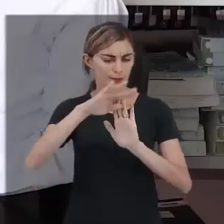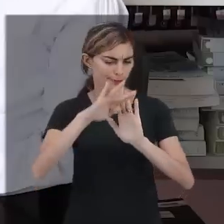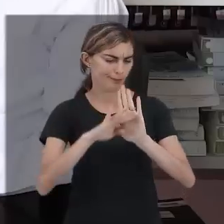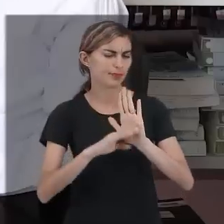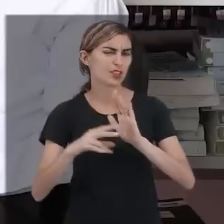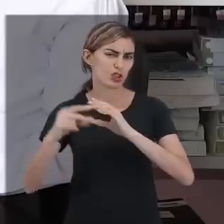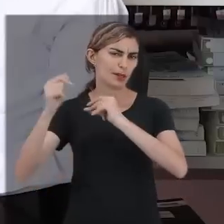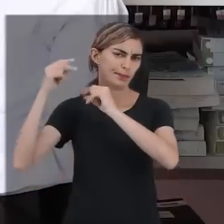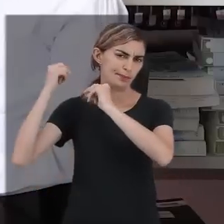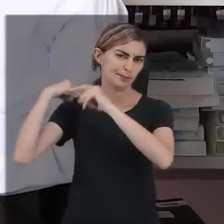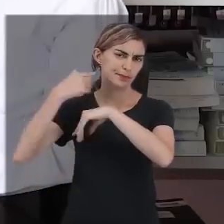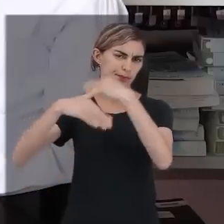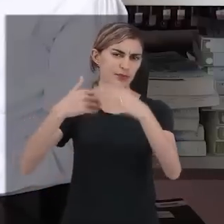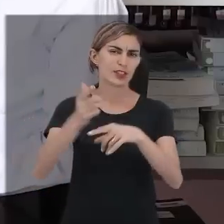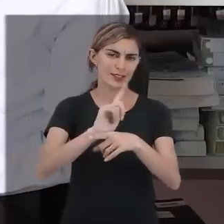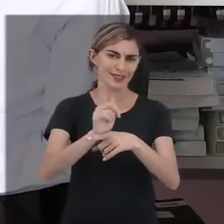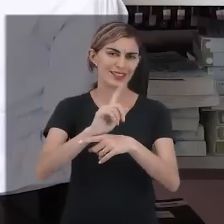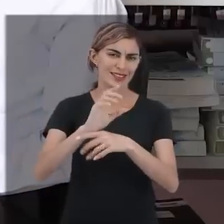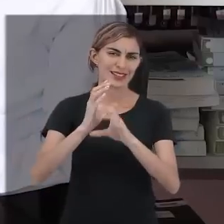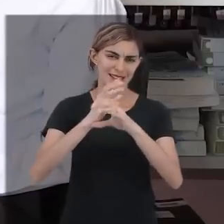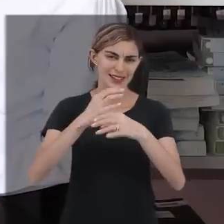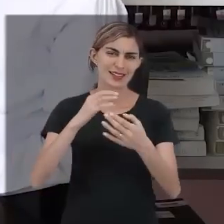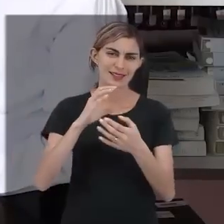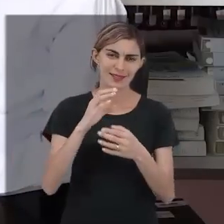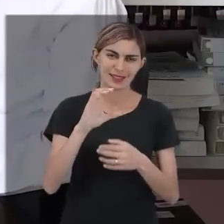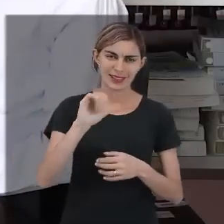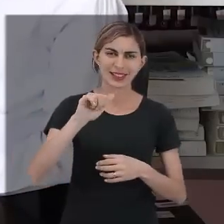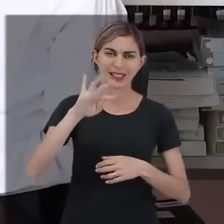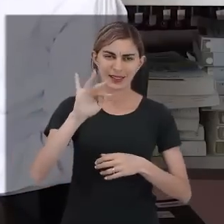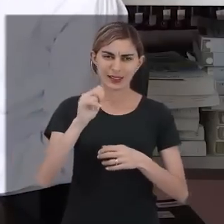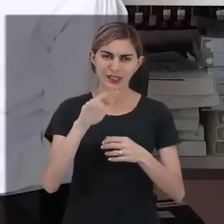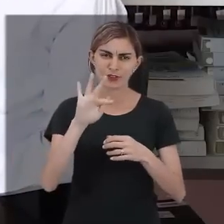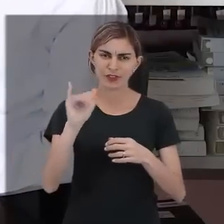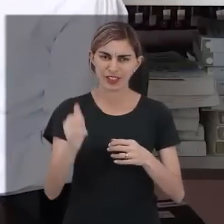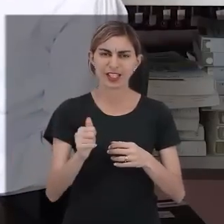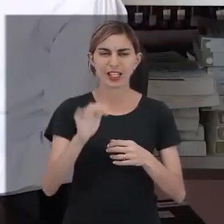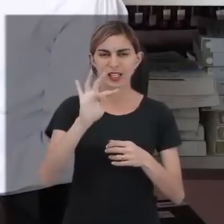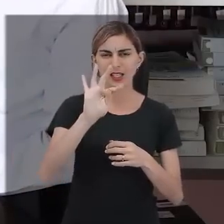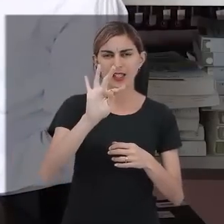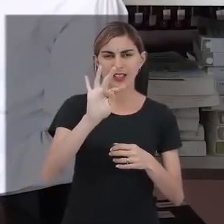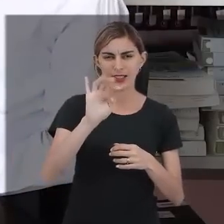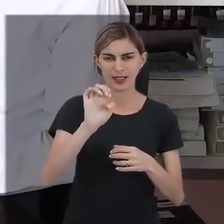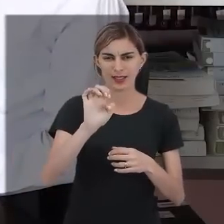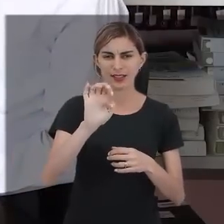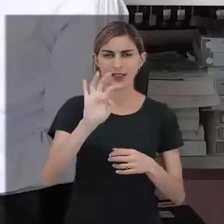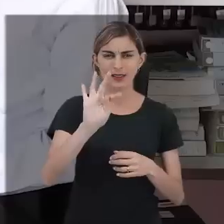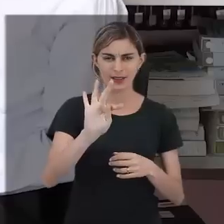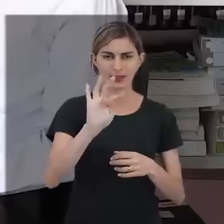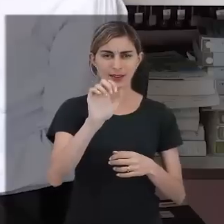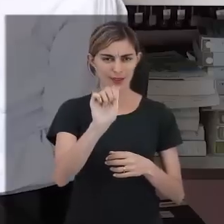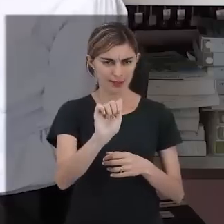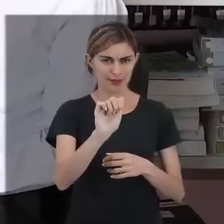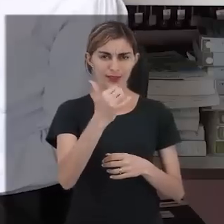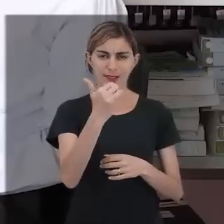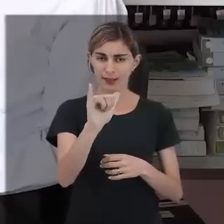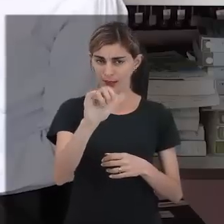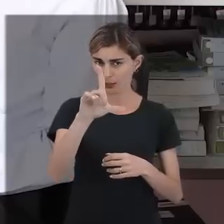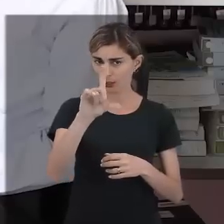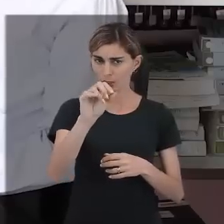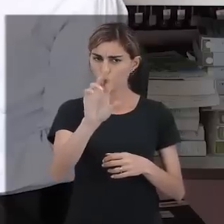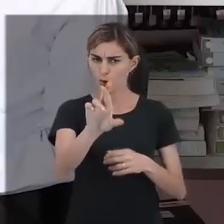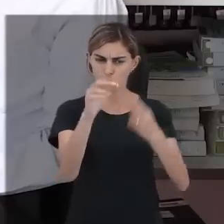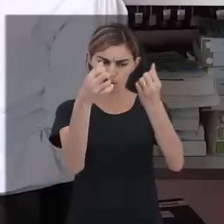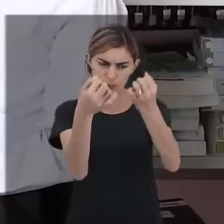vem desde a administração científica, né? É, sob o comando de Taylor, né? É um dos princípios da organização racional do trabalho.